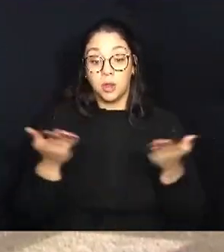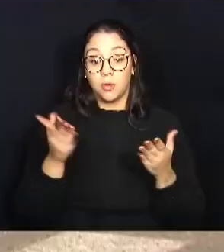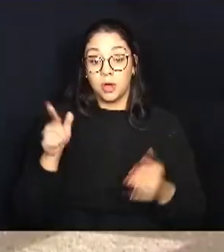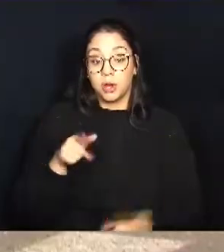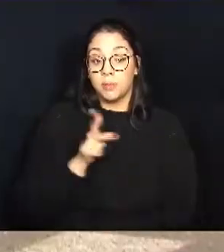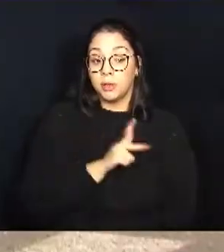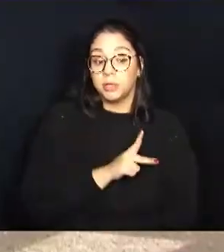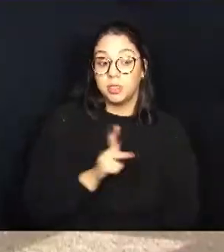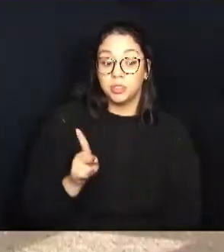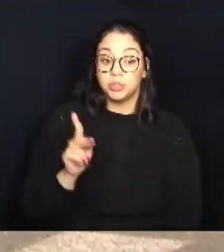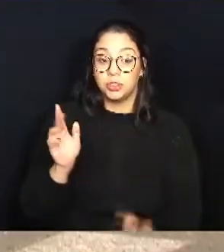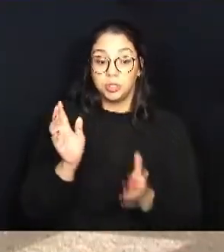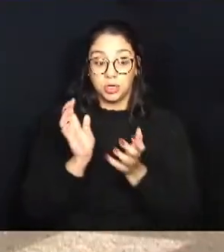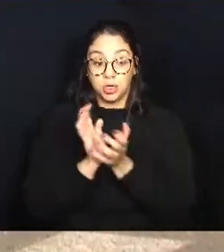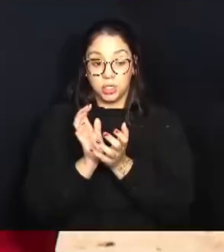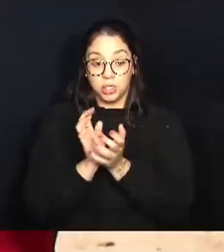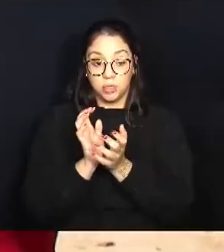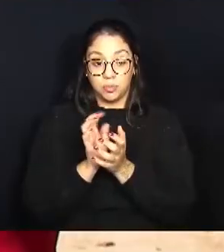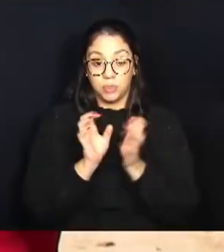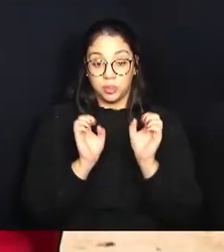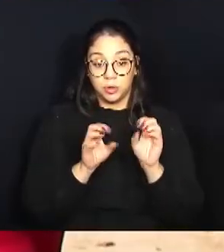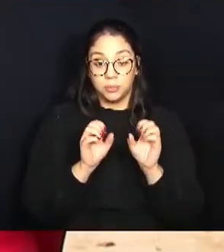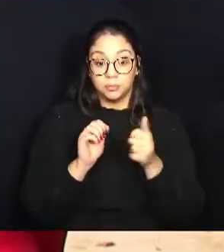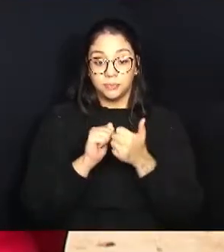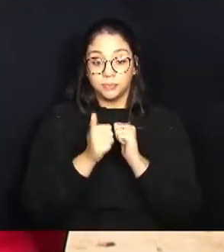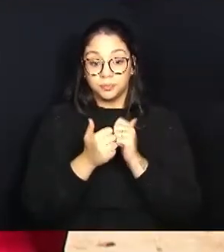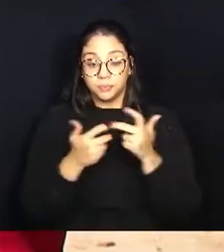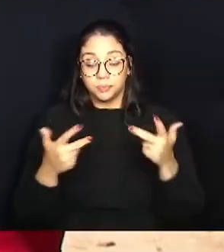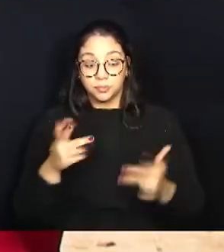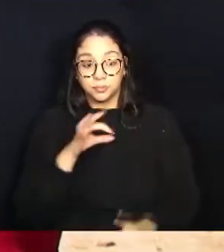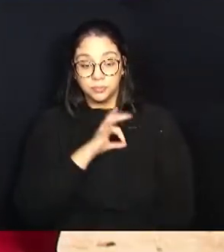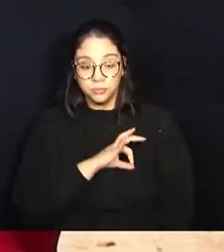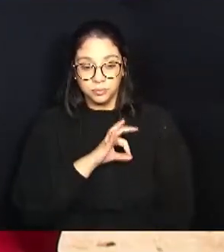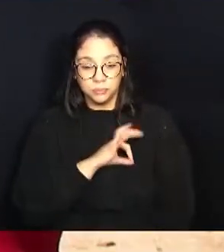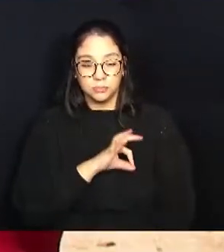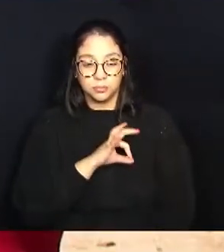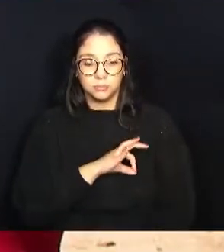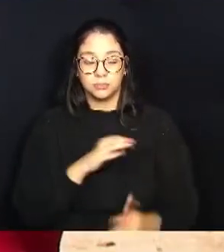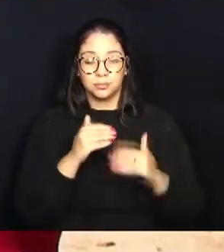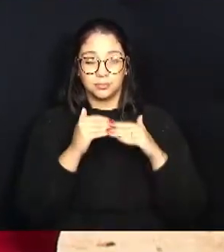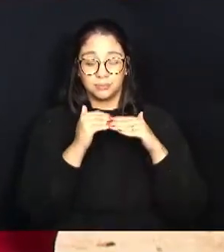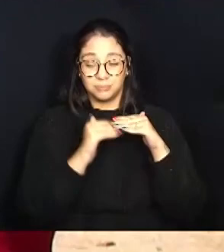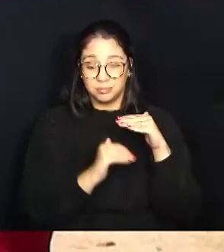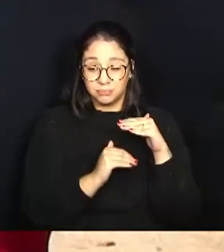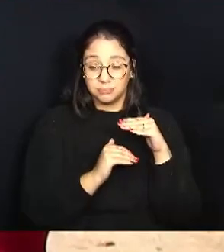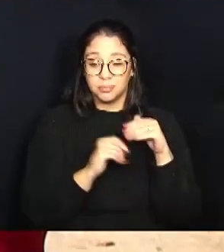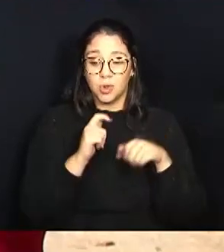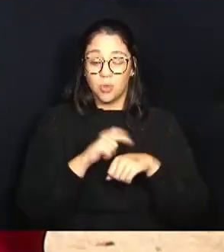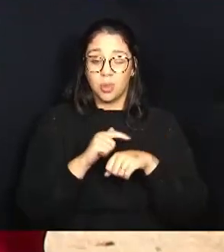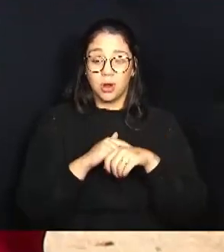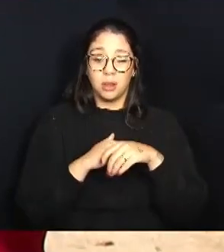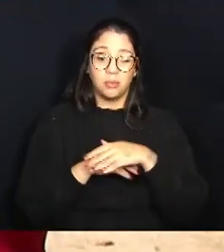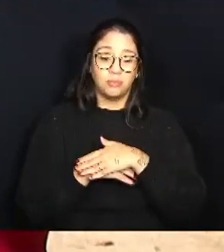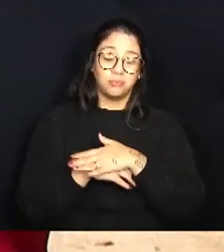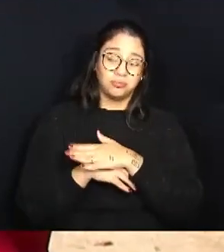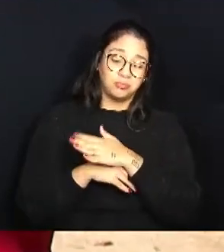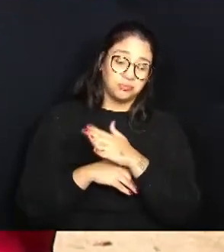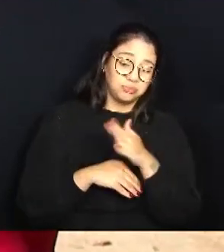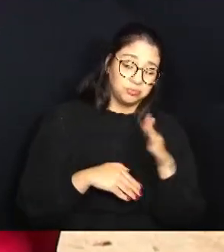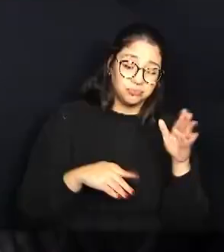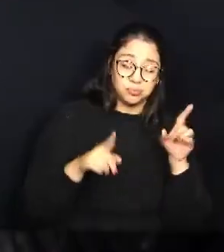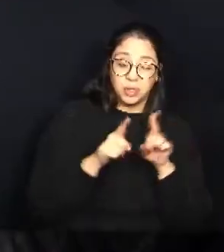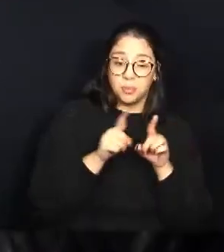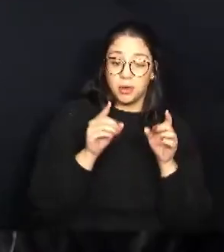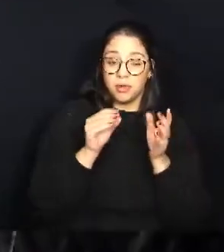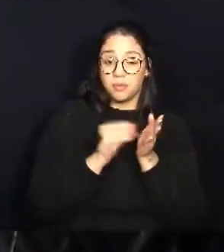da Comissão de Educação e Esporte, o salário mais baixo, carga horária mais extensa e a falta de plano de carreira